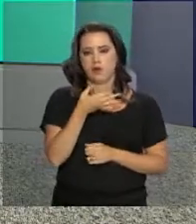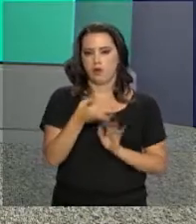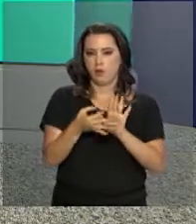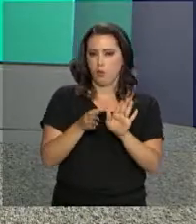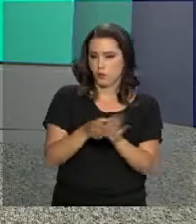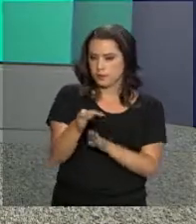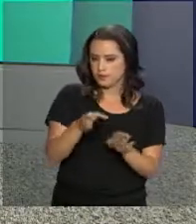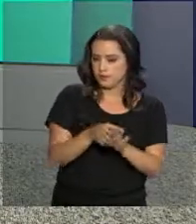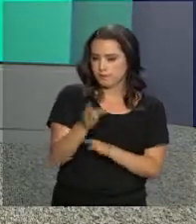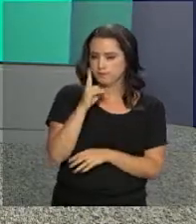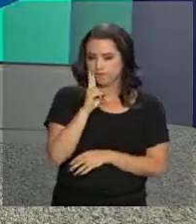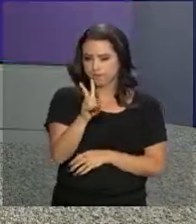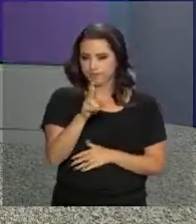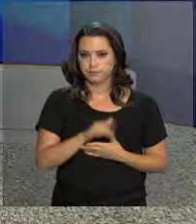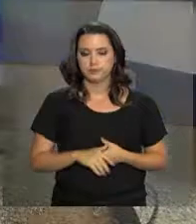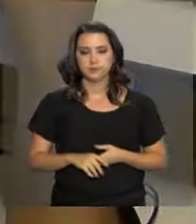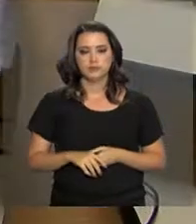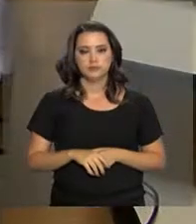algumas dicas na reportagem.